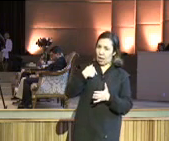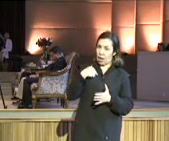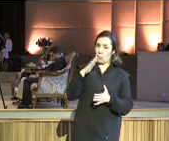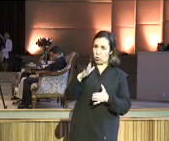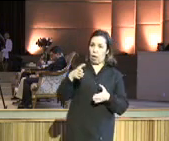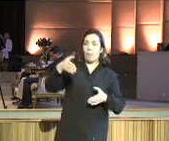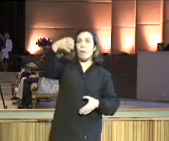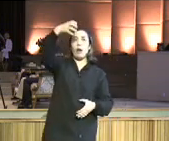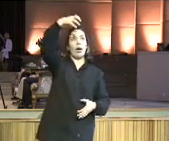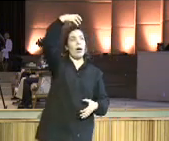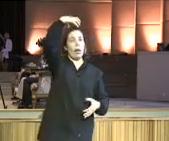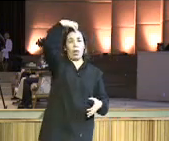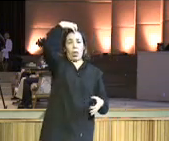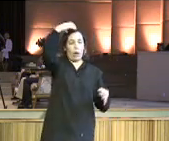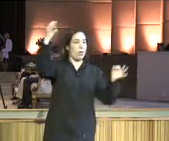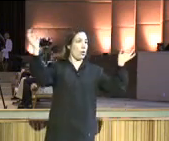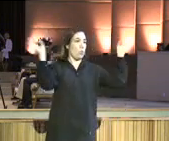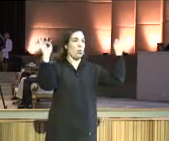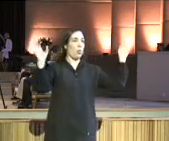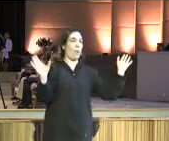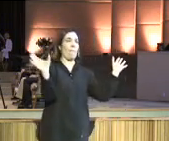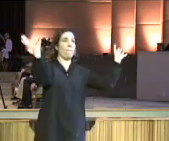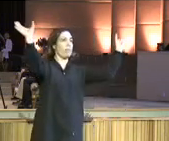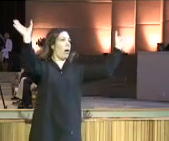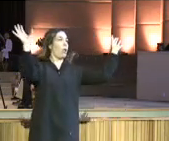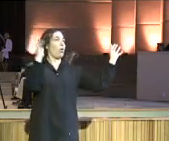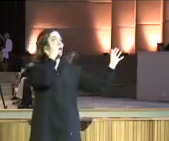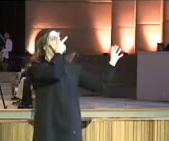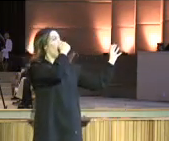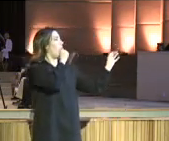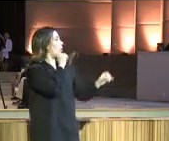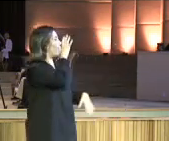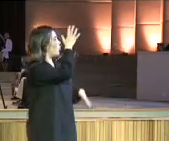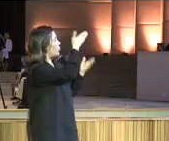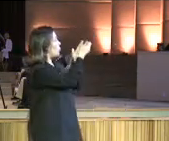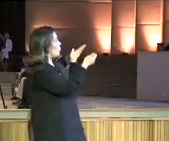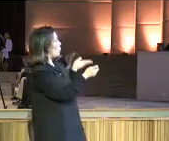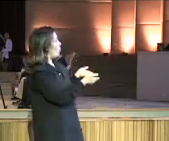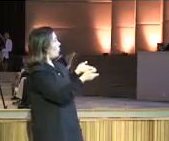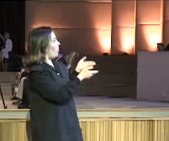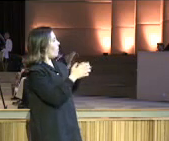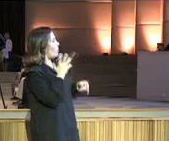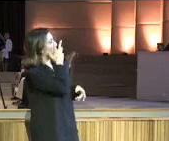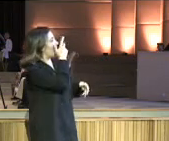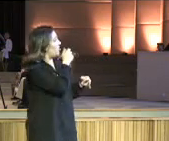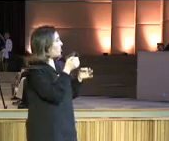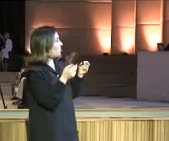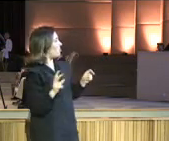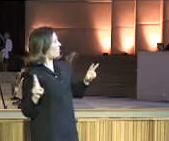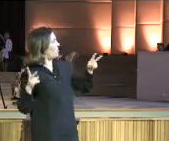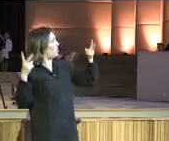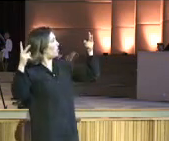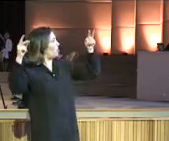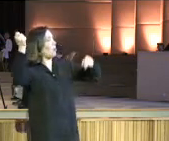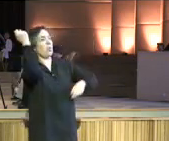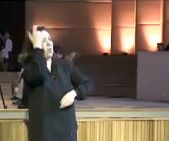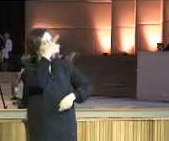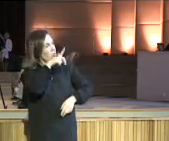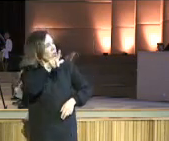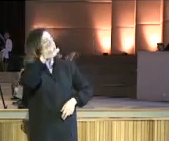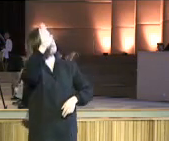formado, o palácio que ele tinha construído, as vitórias que ele